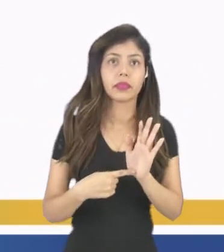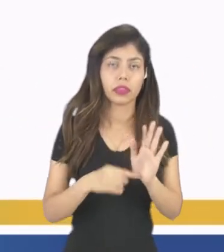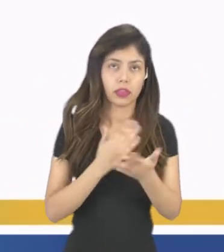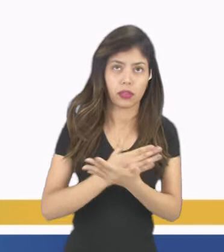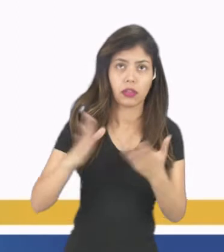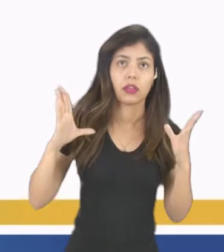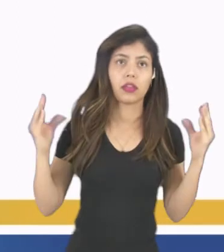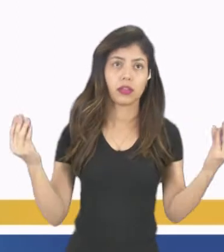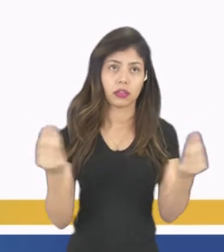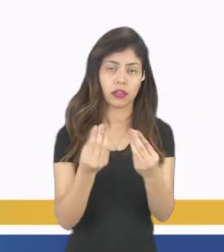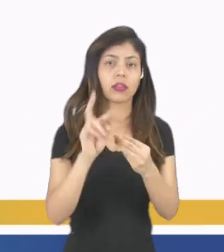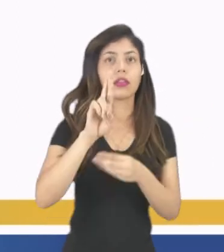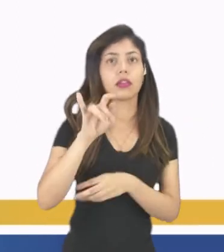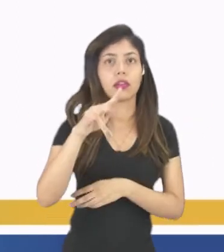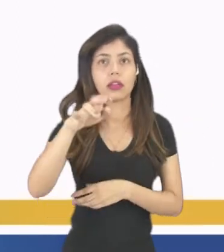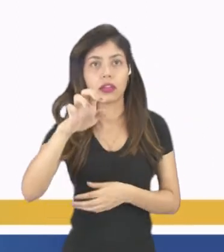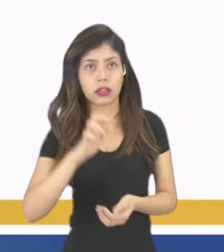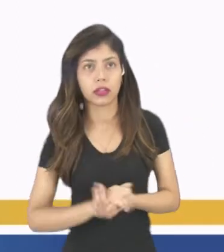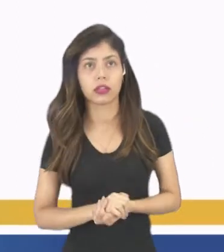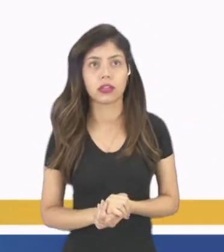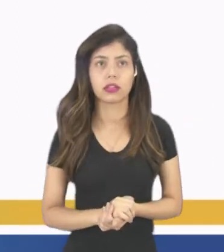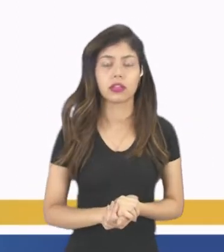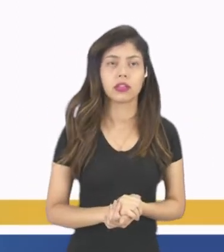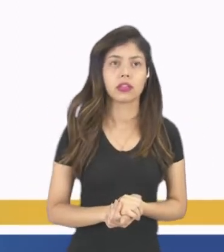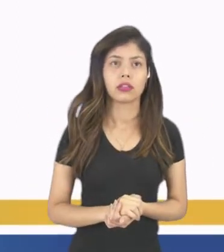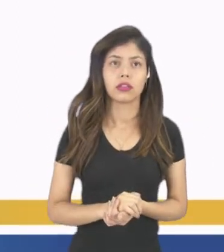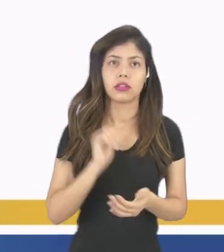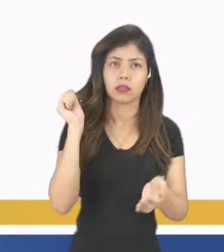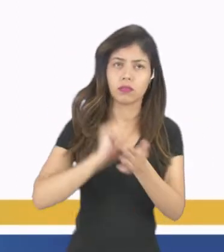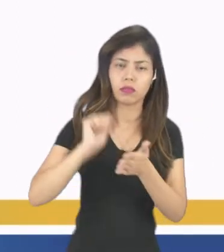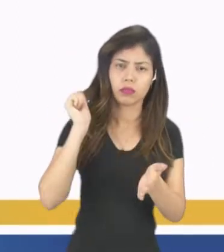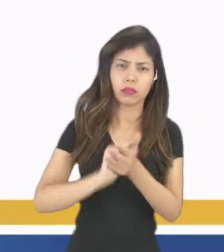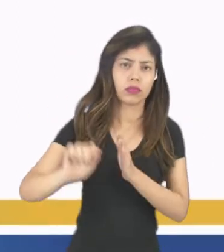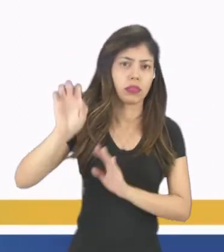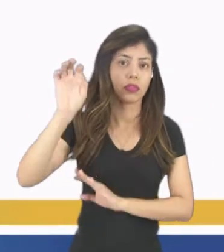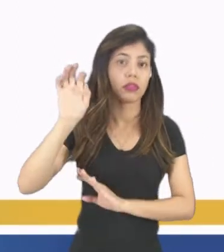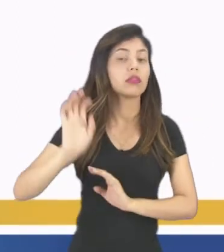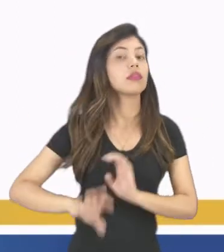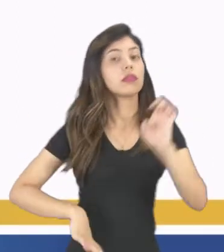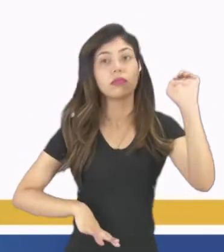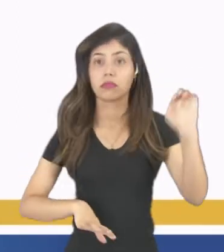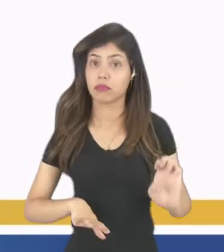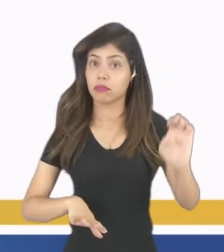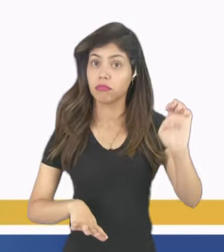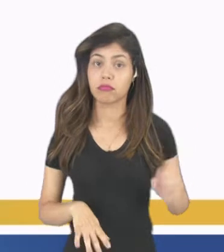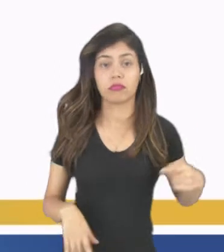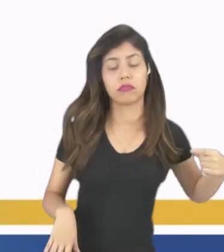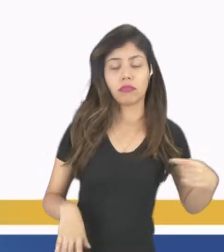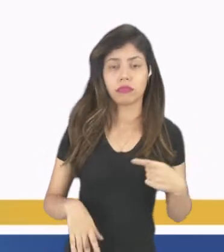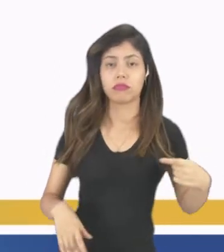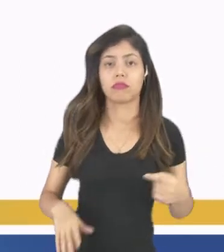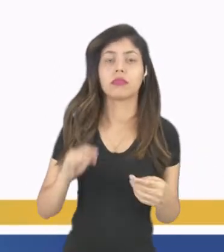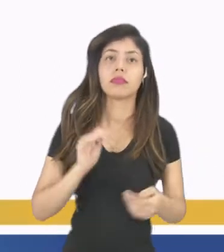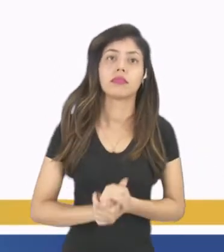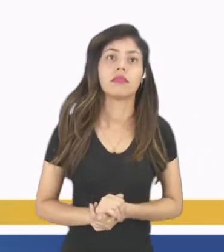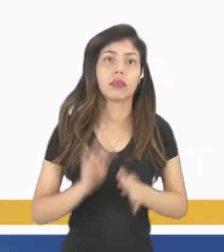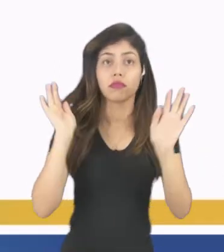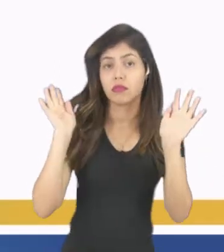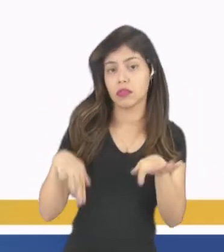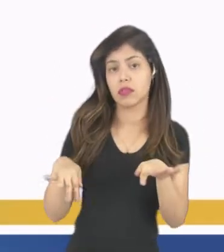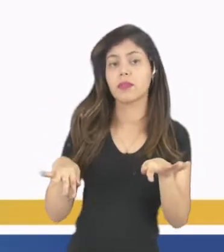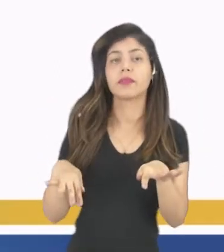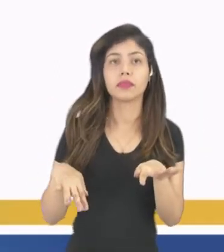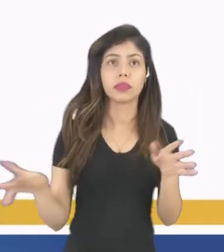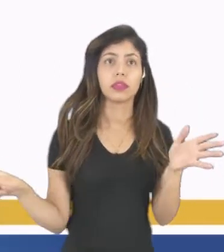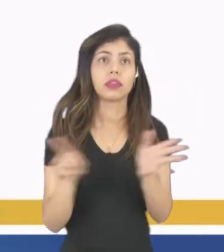iniciais, chamadas de reagentes, são escritas do lado esquerdo da seta, e as fórmulas das substâncias finais são